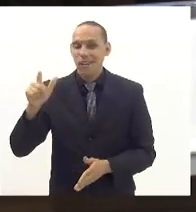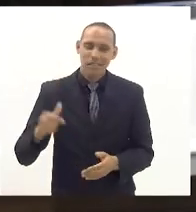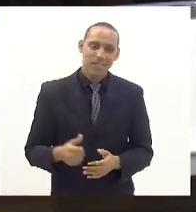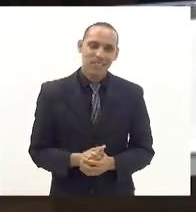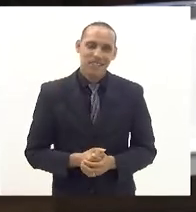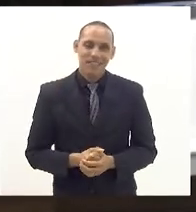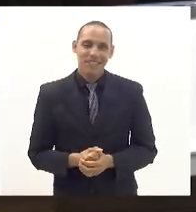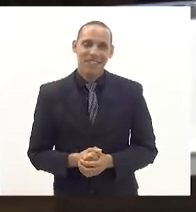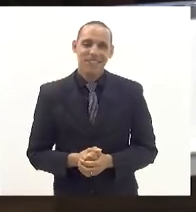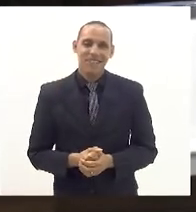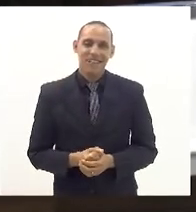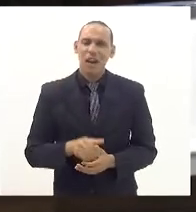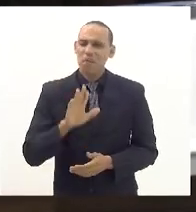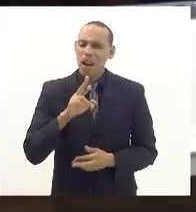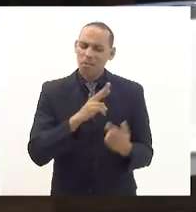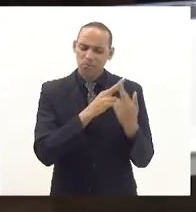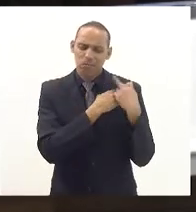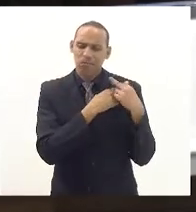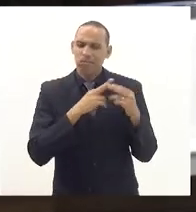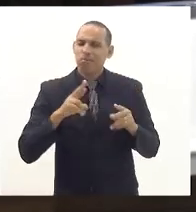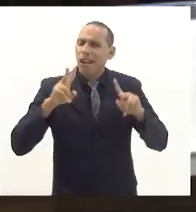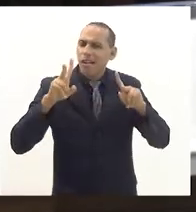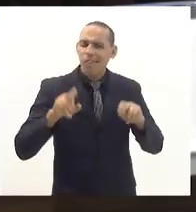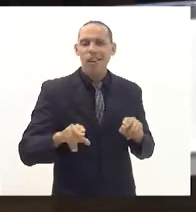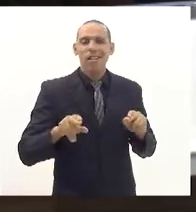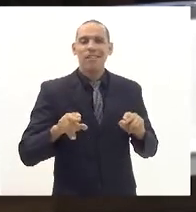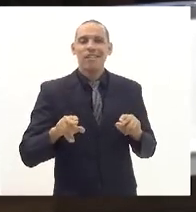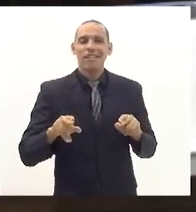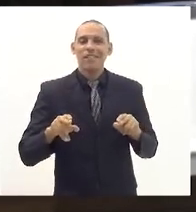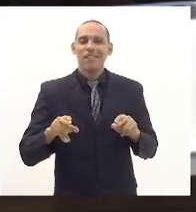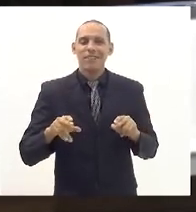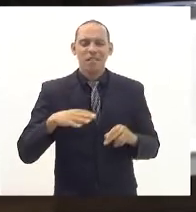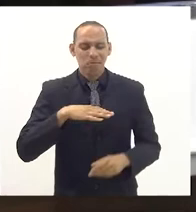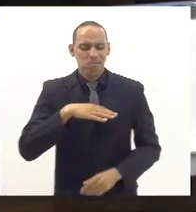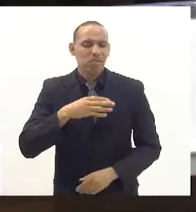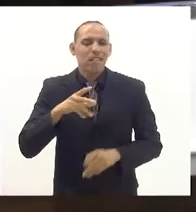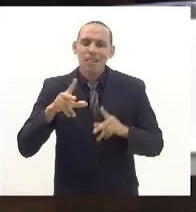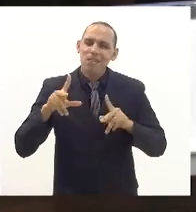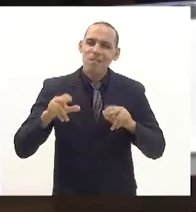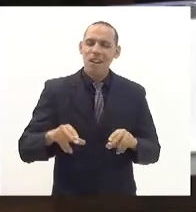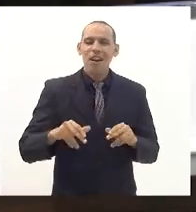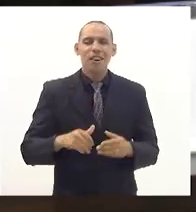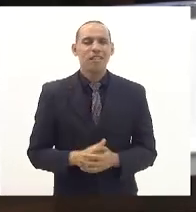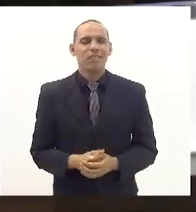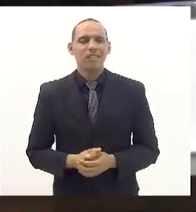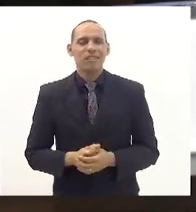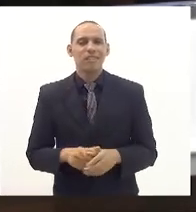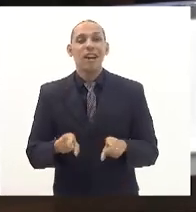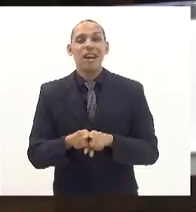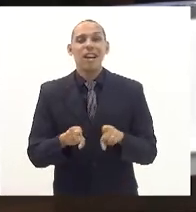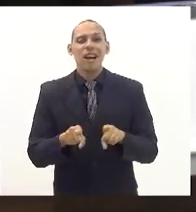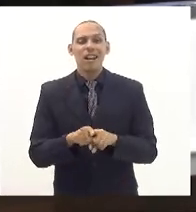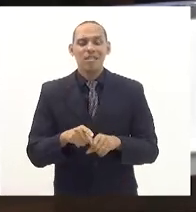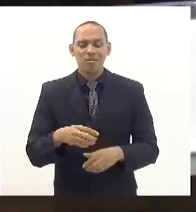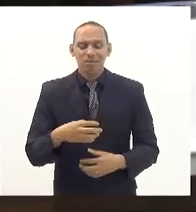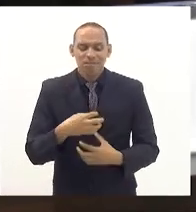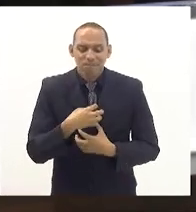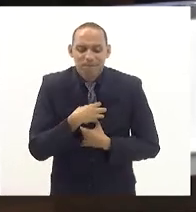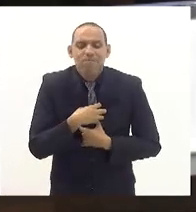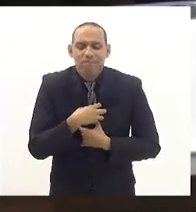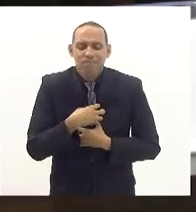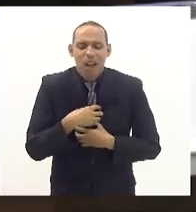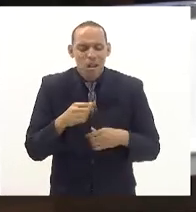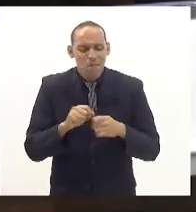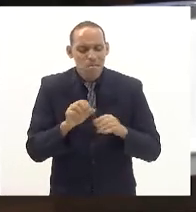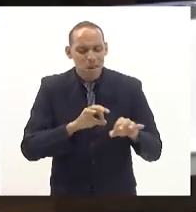com a mesma responsabilidade a mesma galhardia e o senso democrático de dever